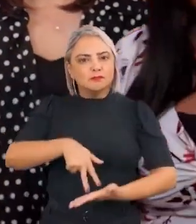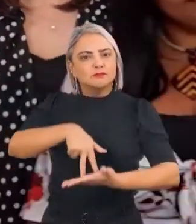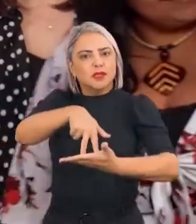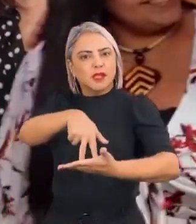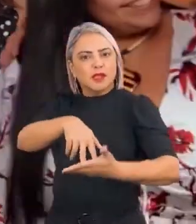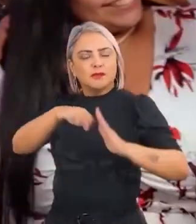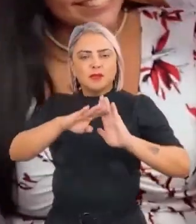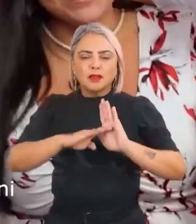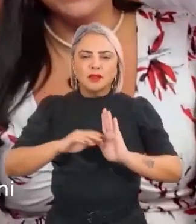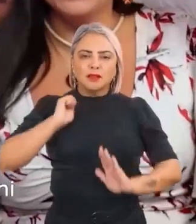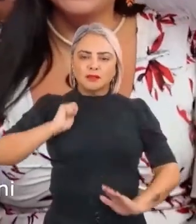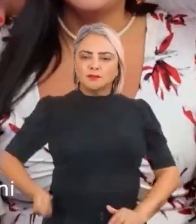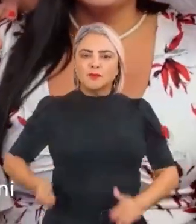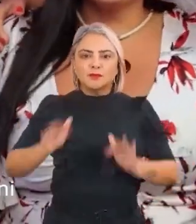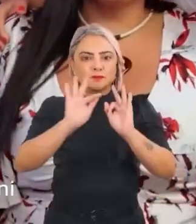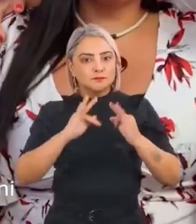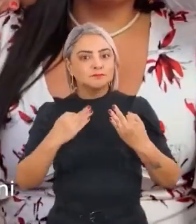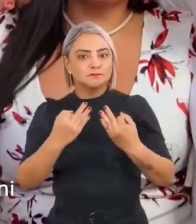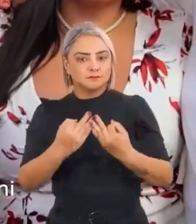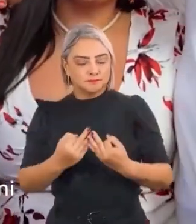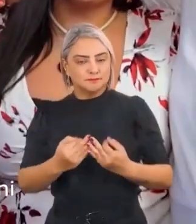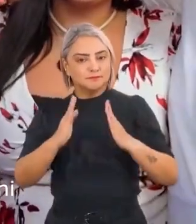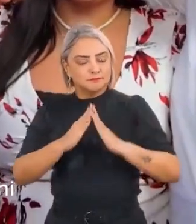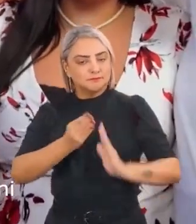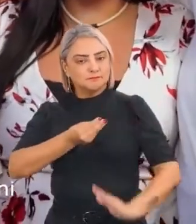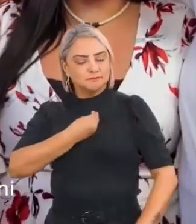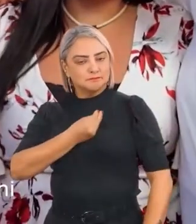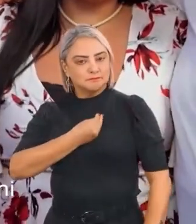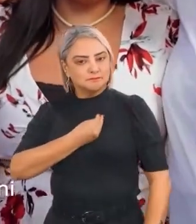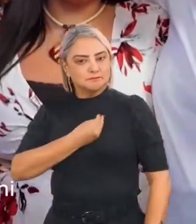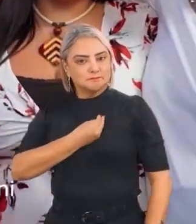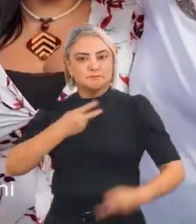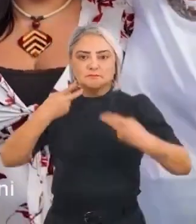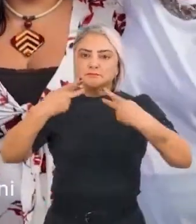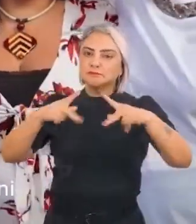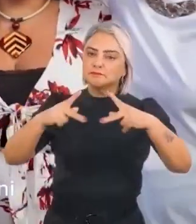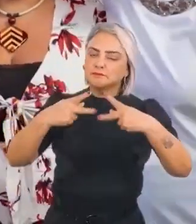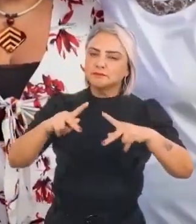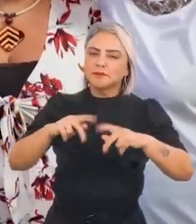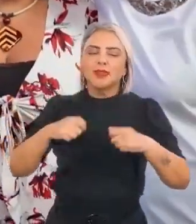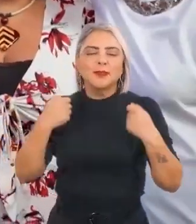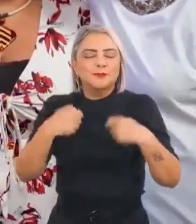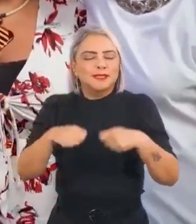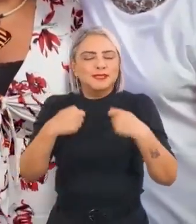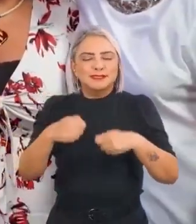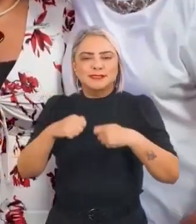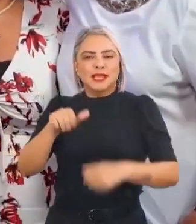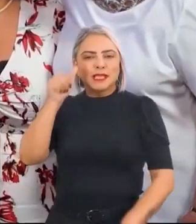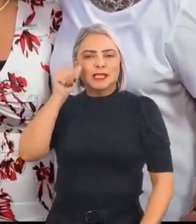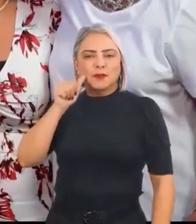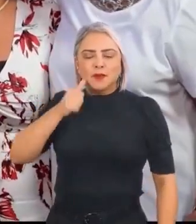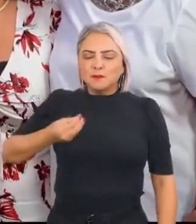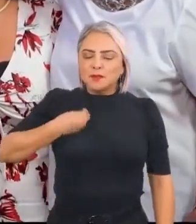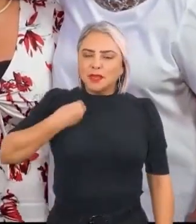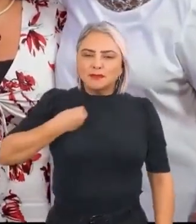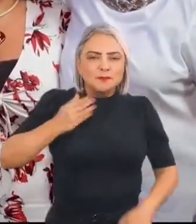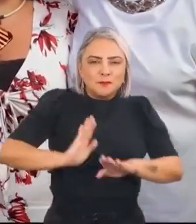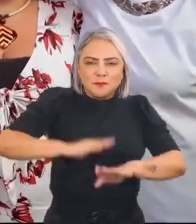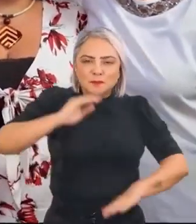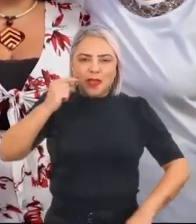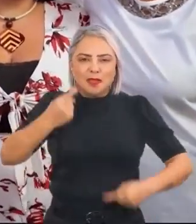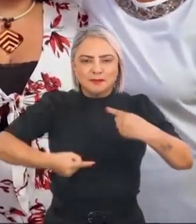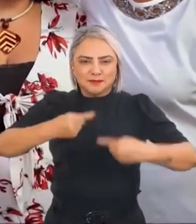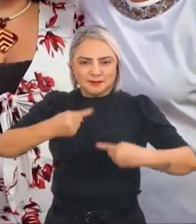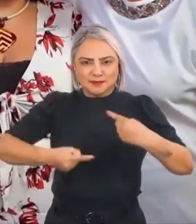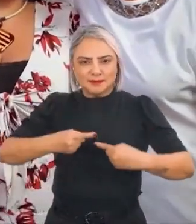de frente de programas como o Bolsa Família, o Minha Casa Minha Vida, o ProUni. Precisamos que as mulheres participem ainda mais